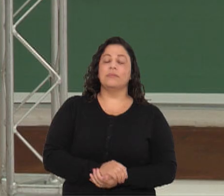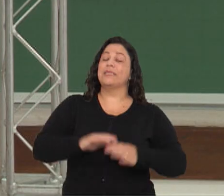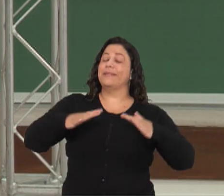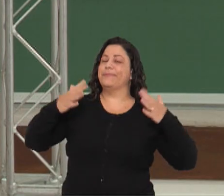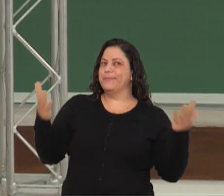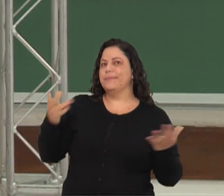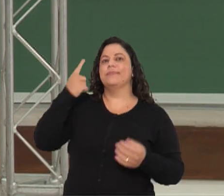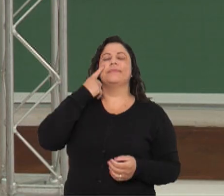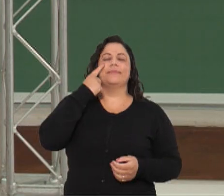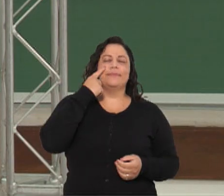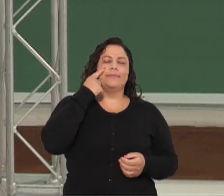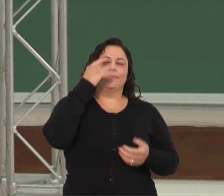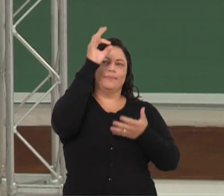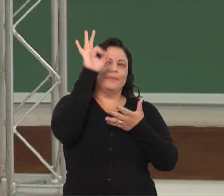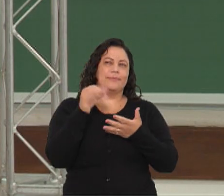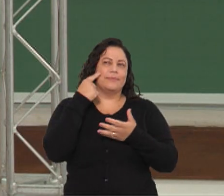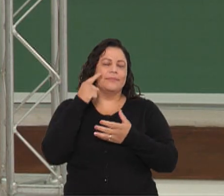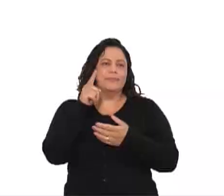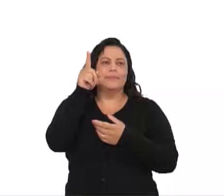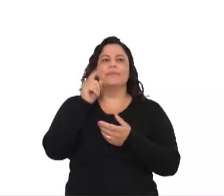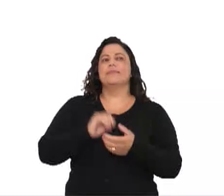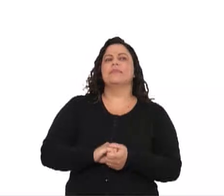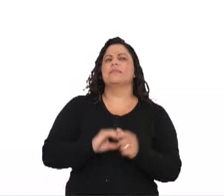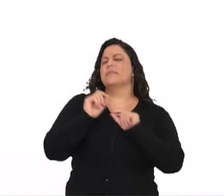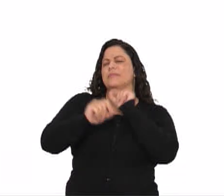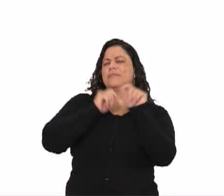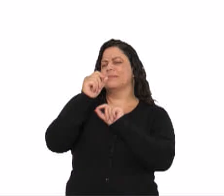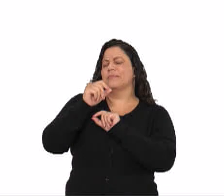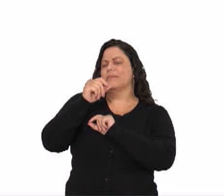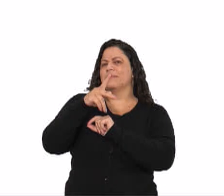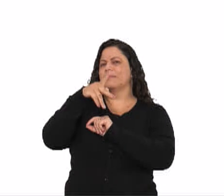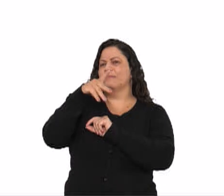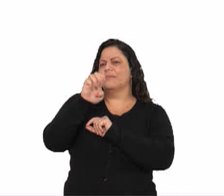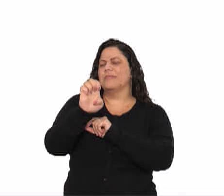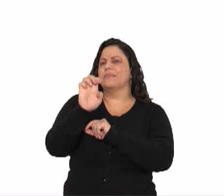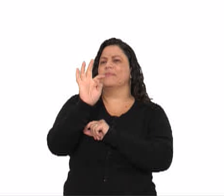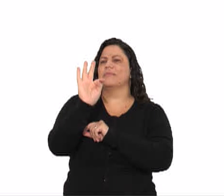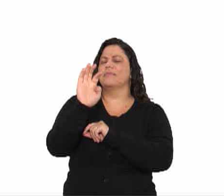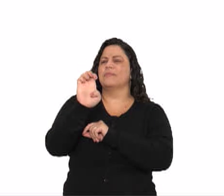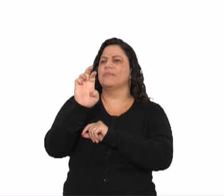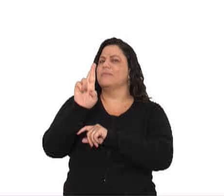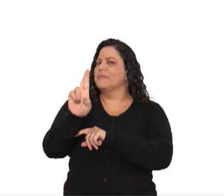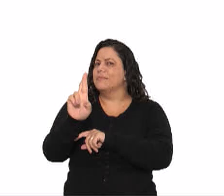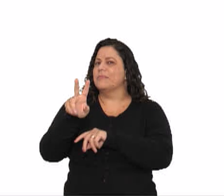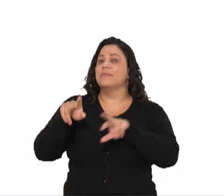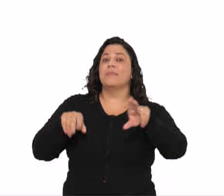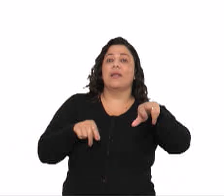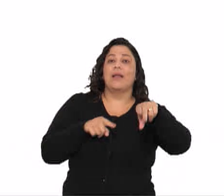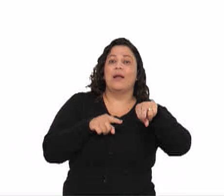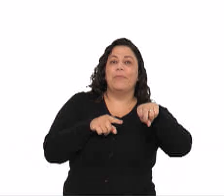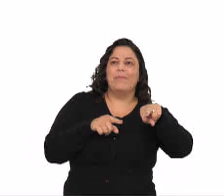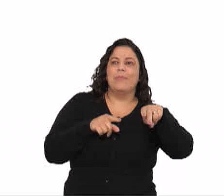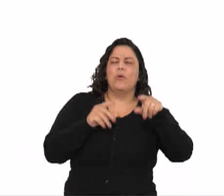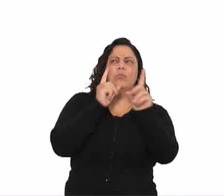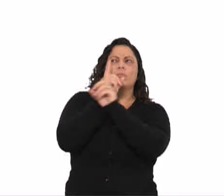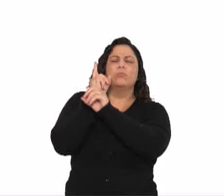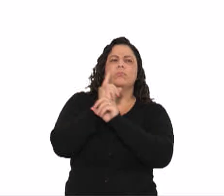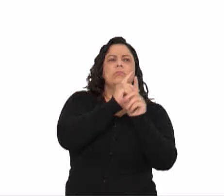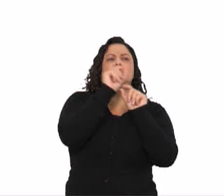Então vamos verificar. Peter is my brother. Então o Peter é o my brother, meu irmão. He is cleaning